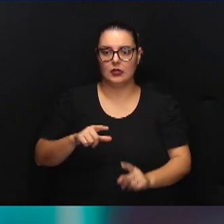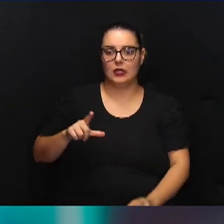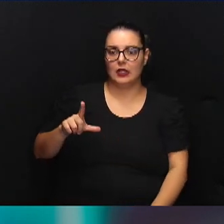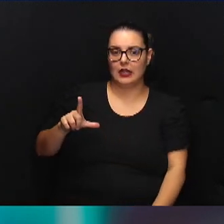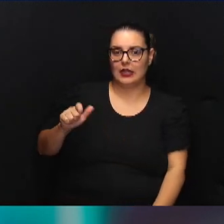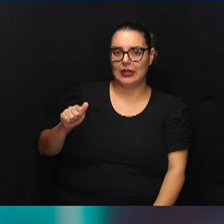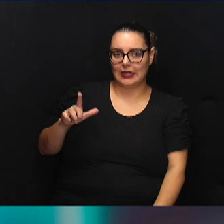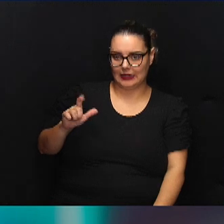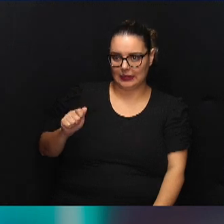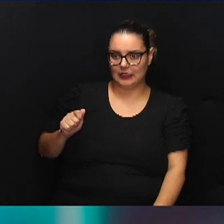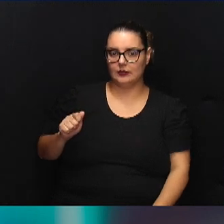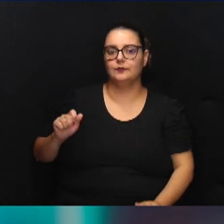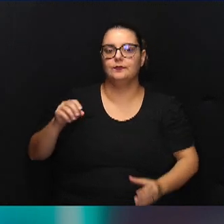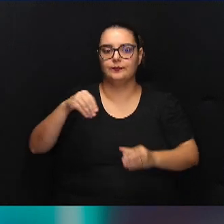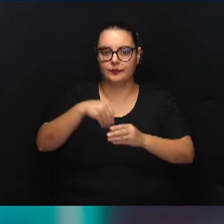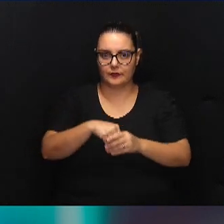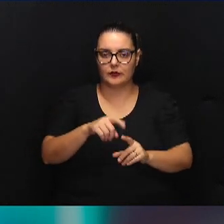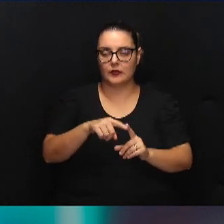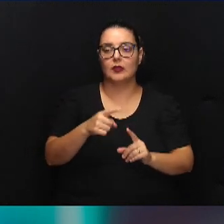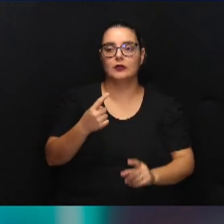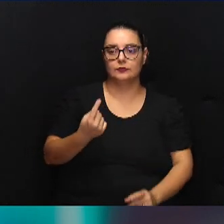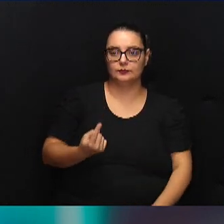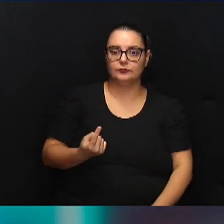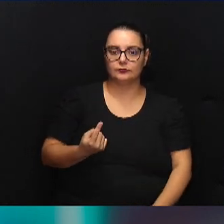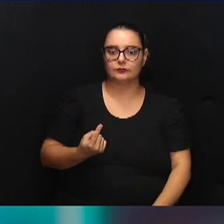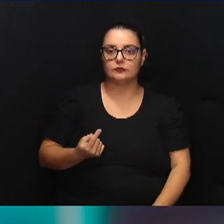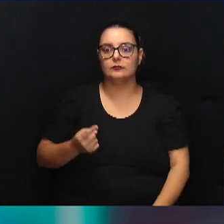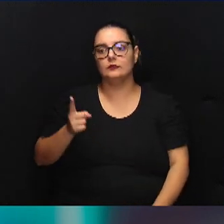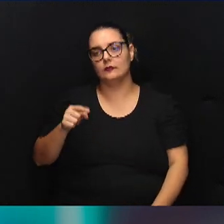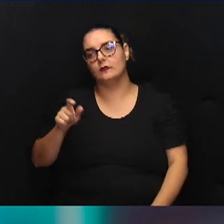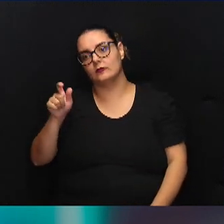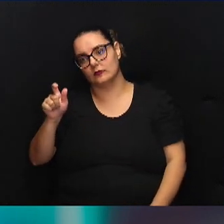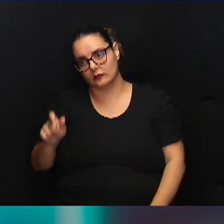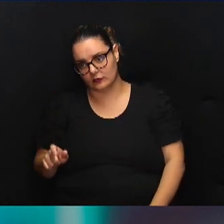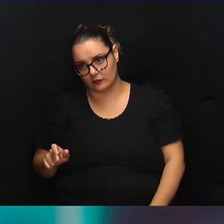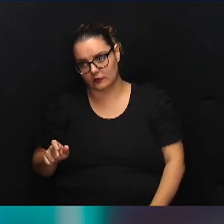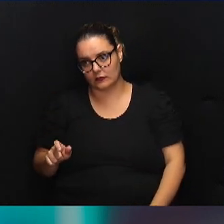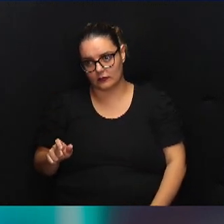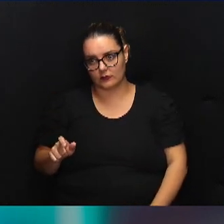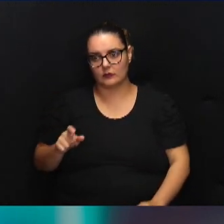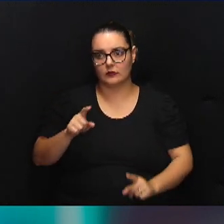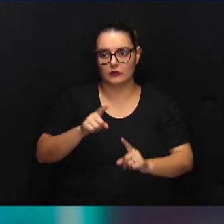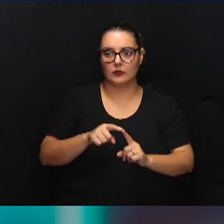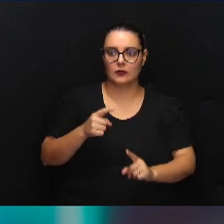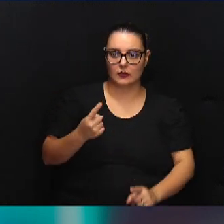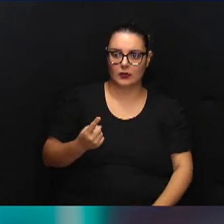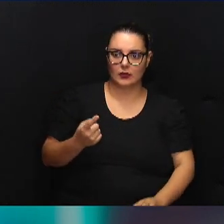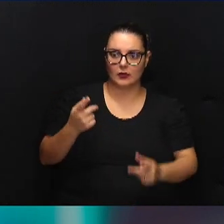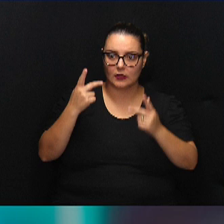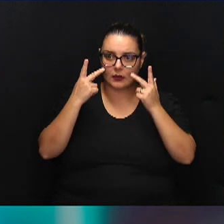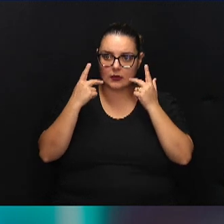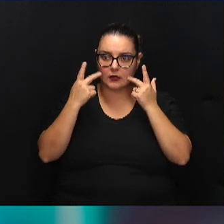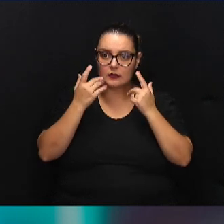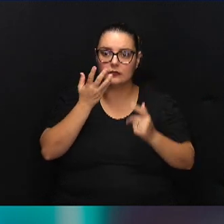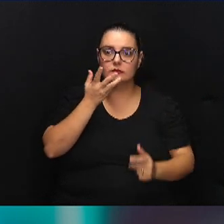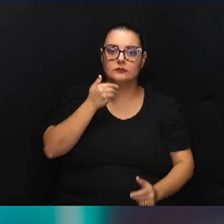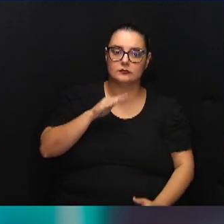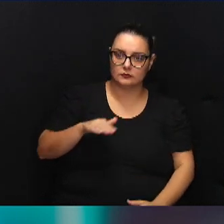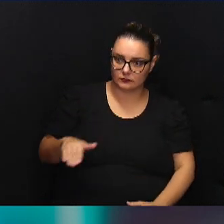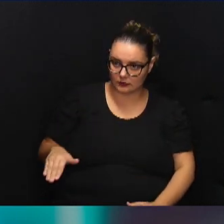é dentro ali do tipo 1, basicamente. É uma pessoa. O tipo 1, geralmente são crianças,